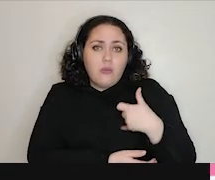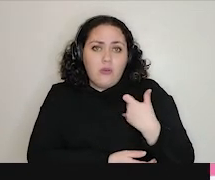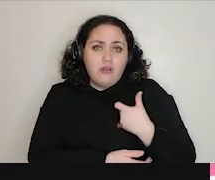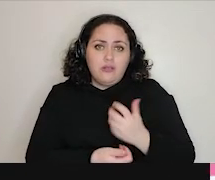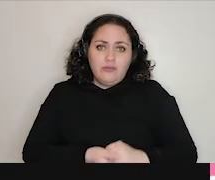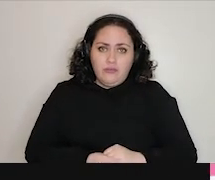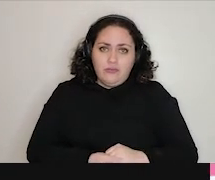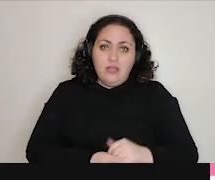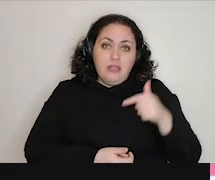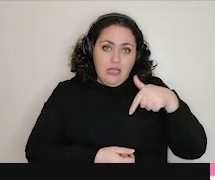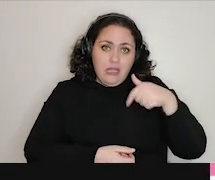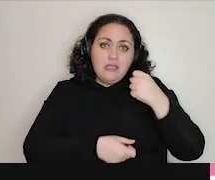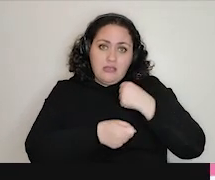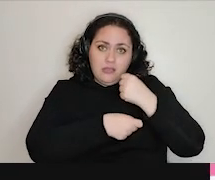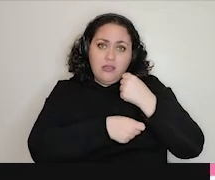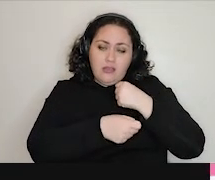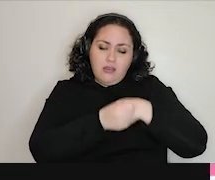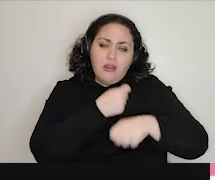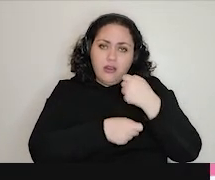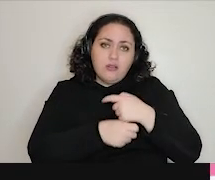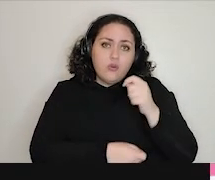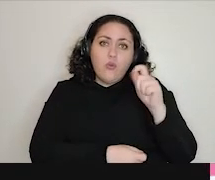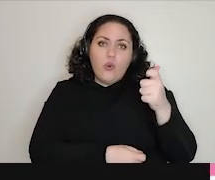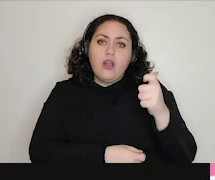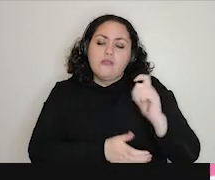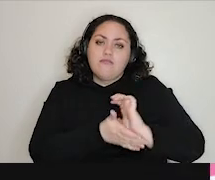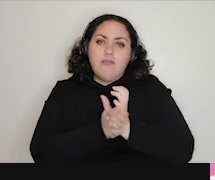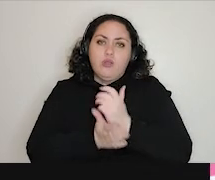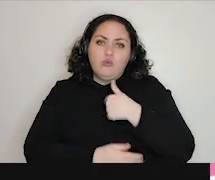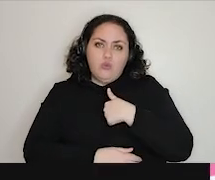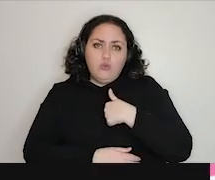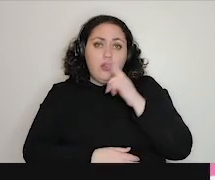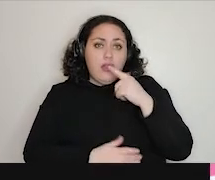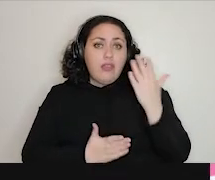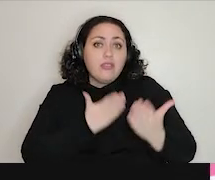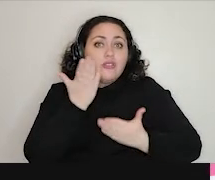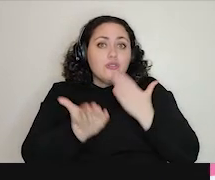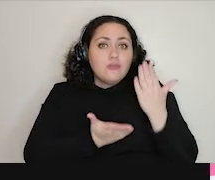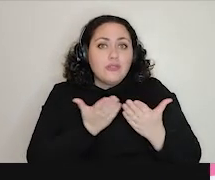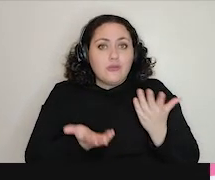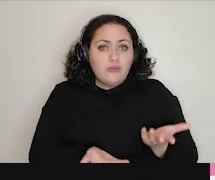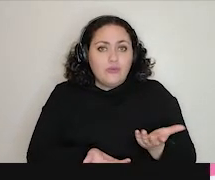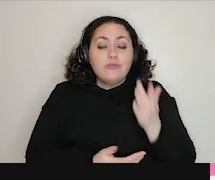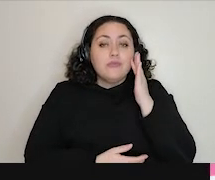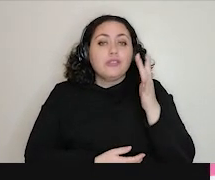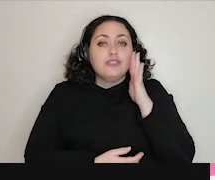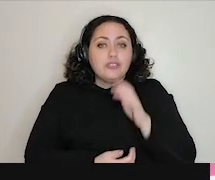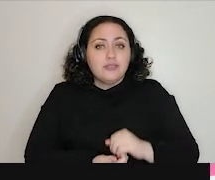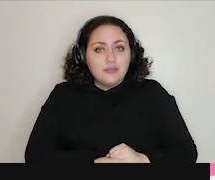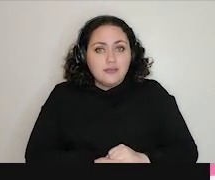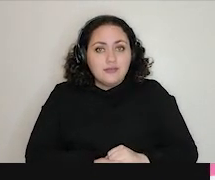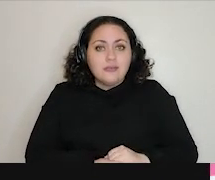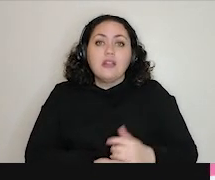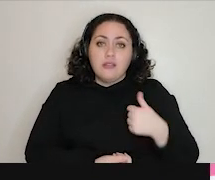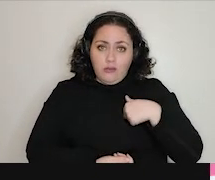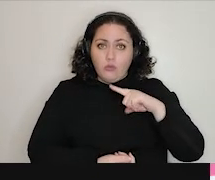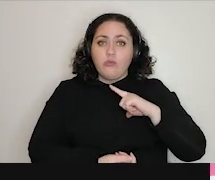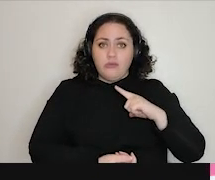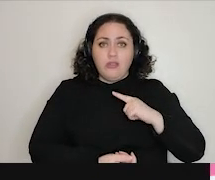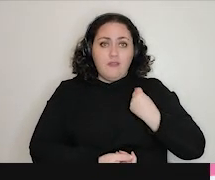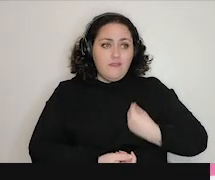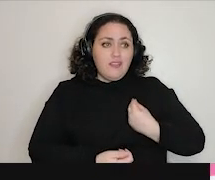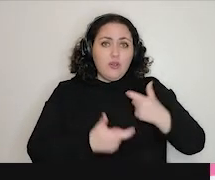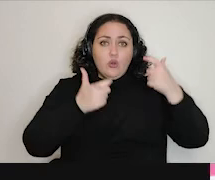conjuntura. Né? Esse ano eu quase fui assassinada. Né? Numa consulta, inclusive. Para vocês terem uma noção, que embora eu